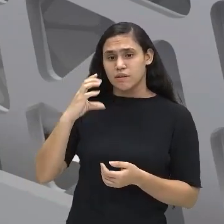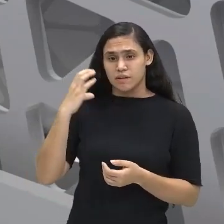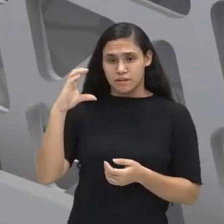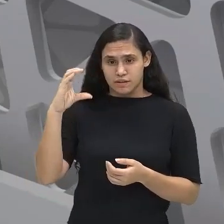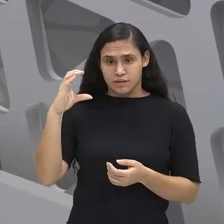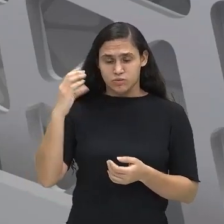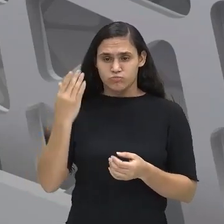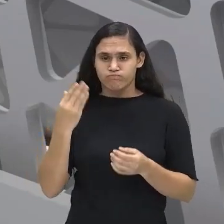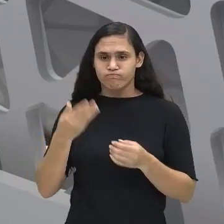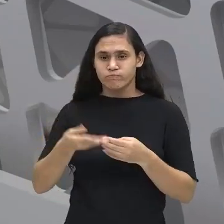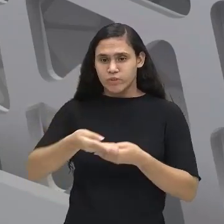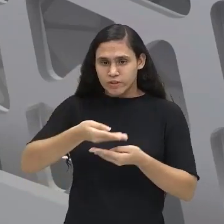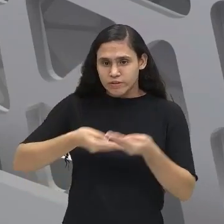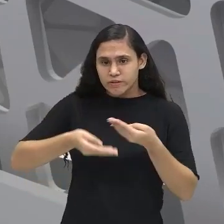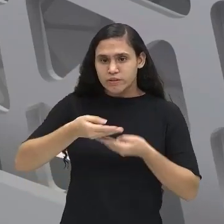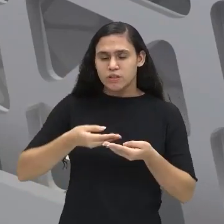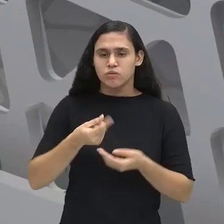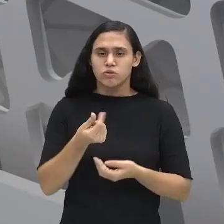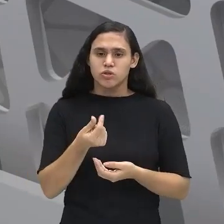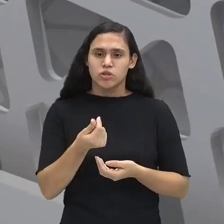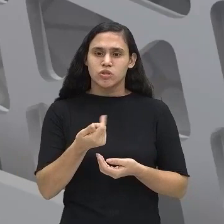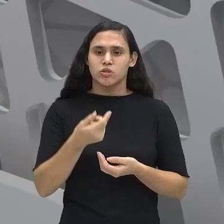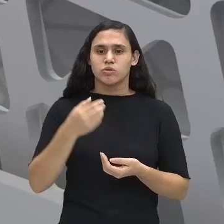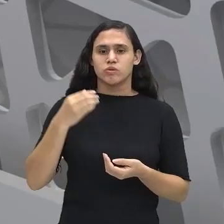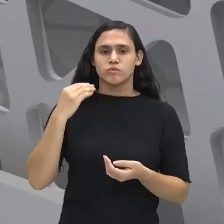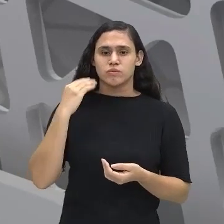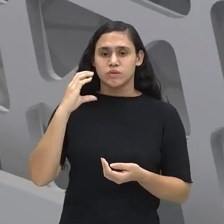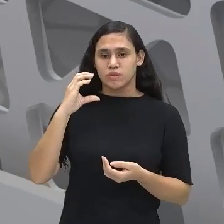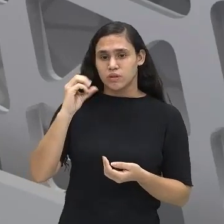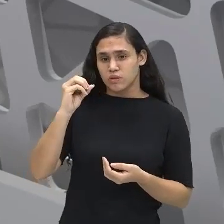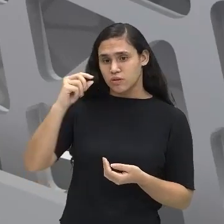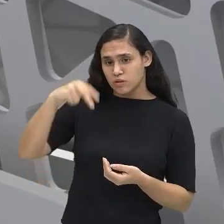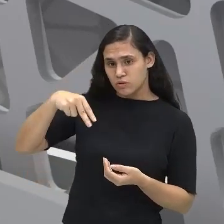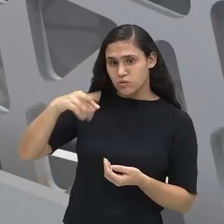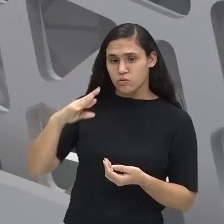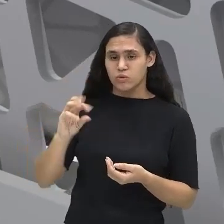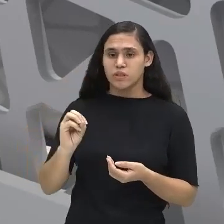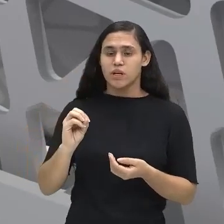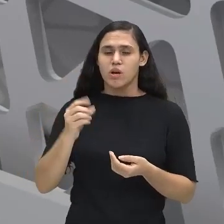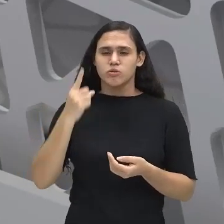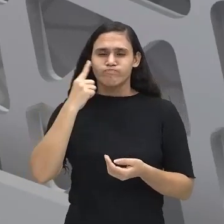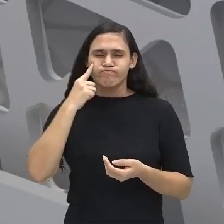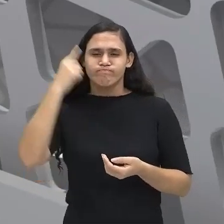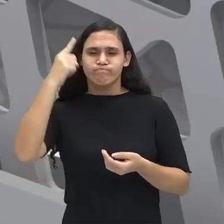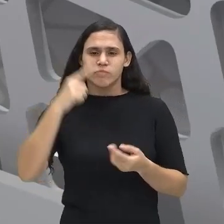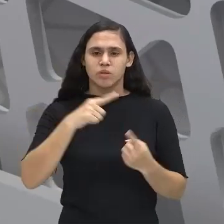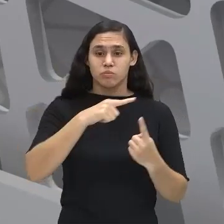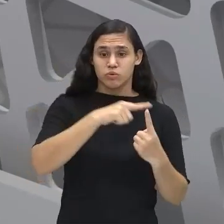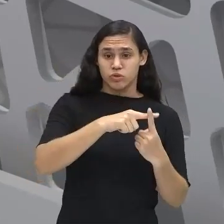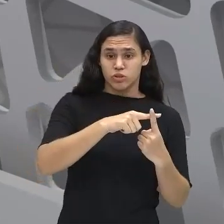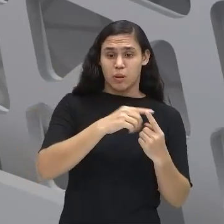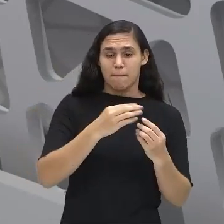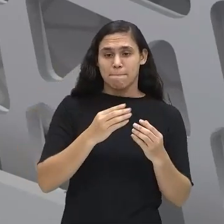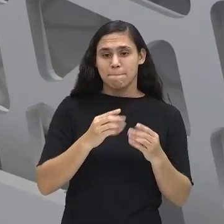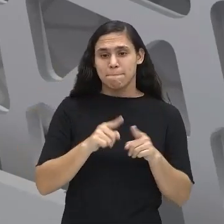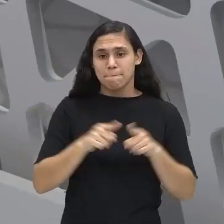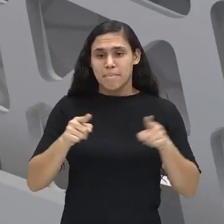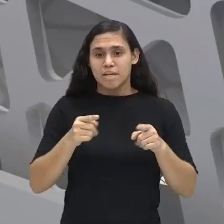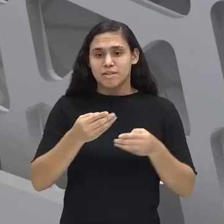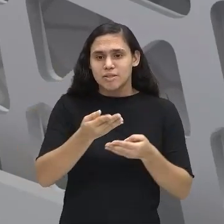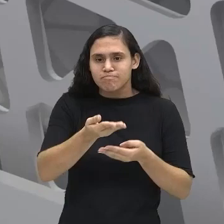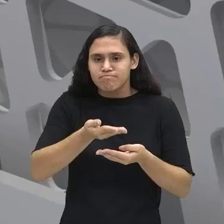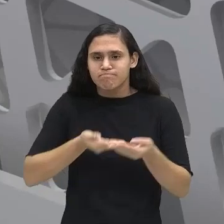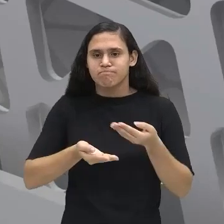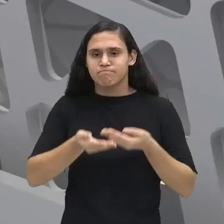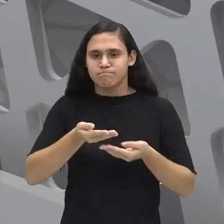na conta, ele está entrando dinheiro. Então a ideia é de positivo, tá legal? Mas se está retirando dinheiro, está